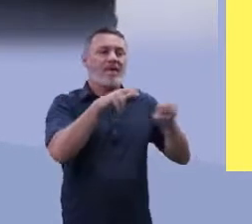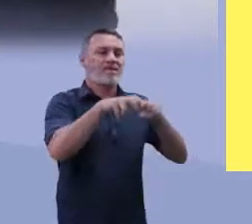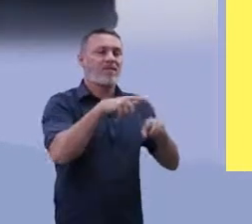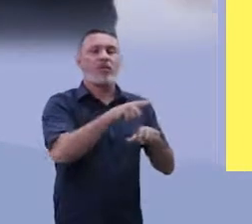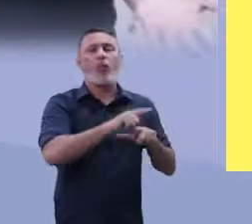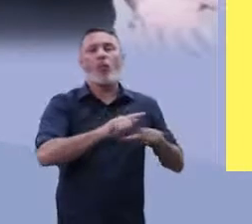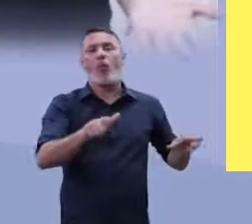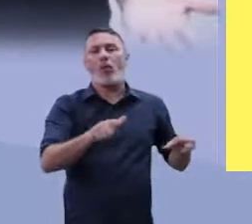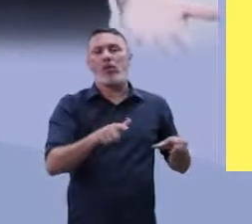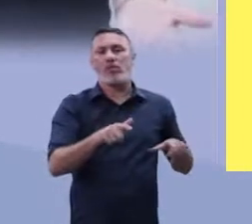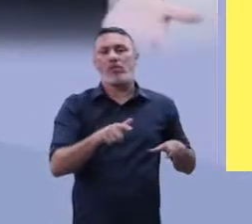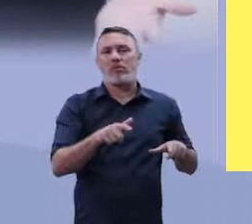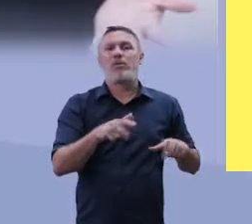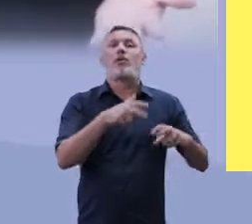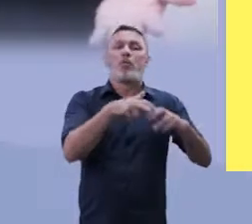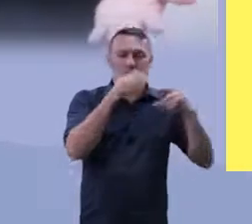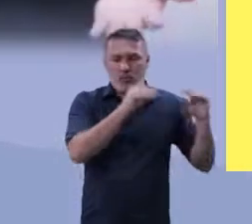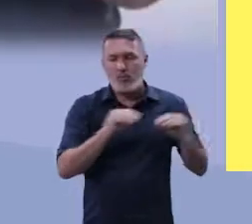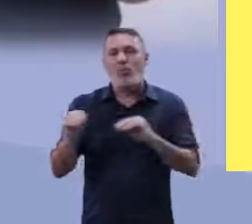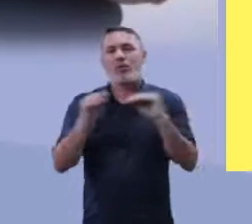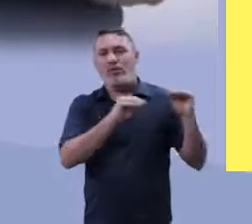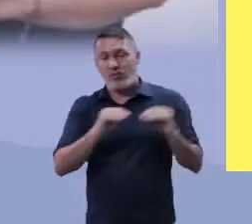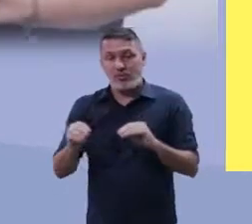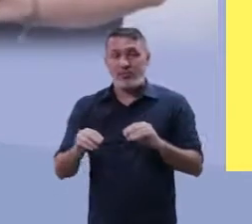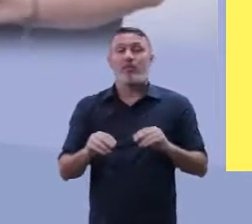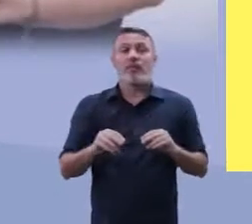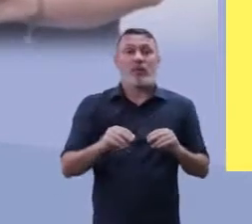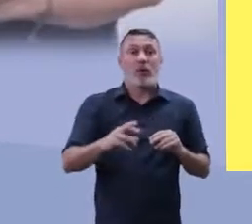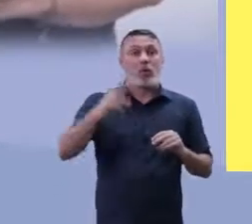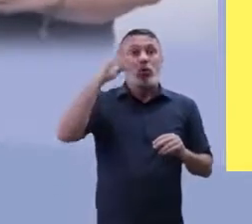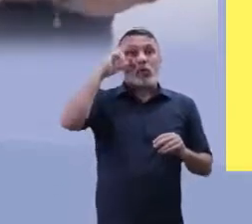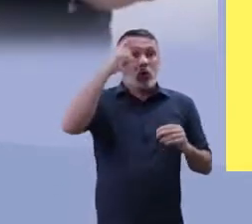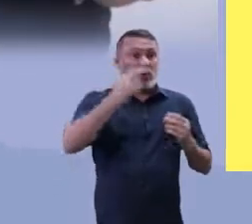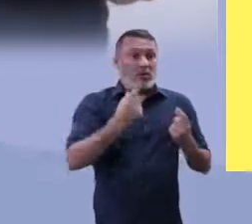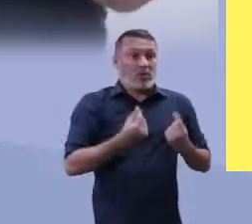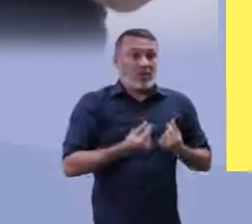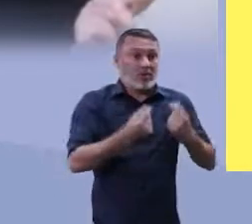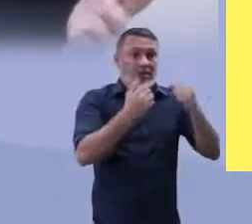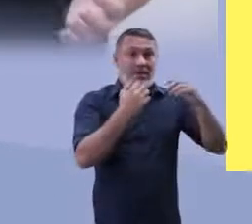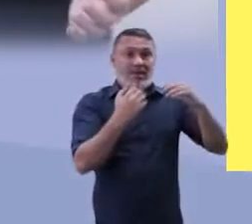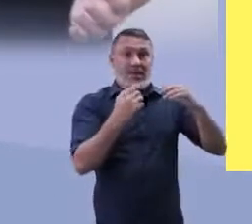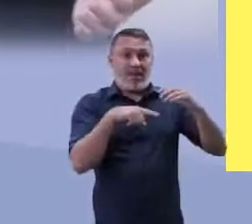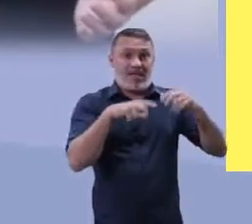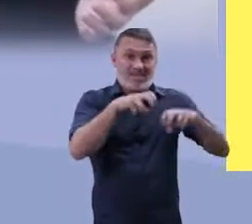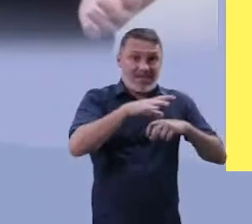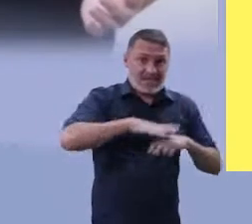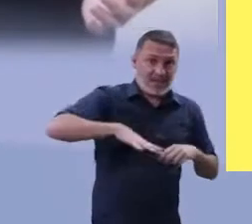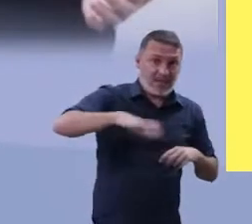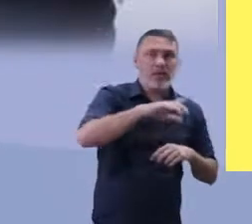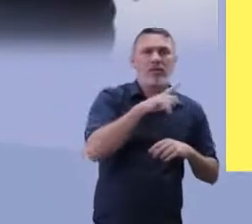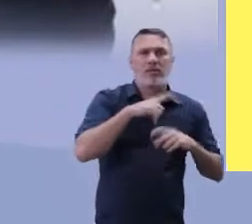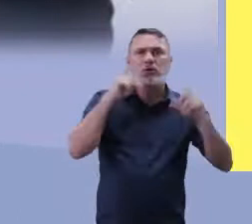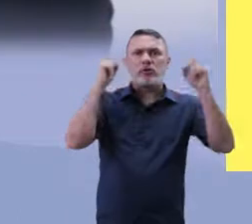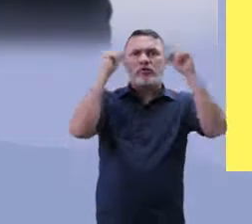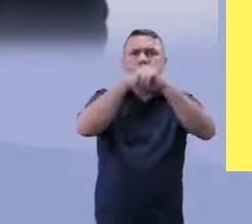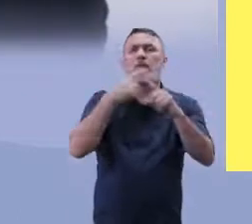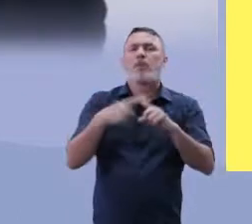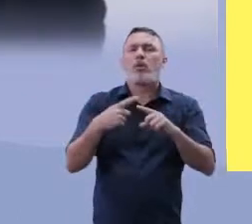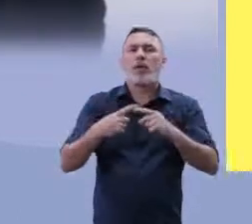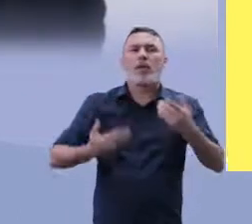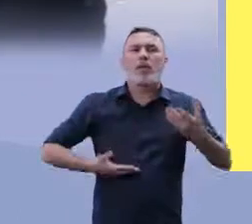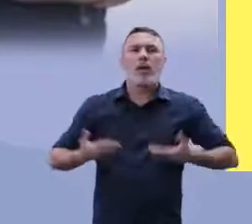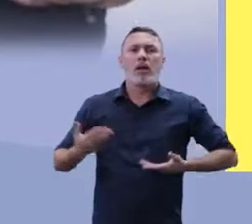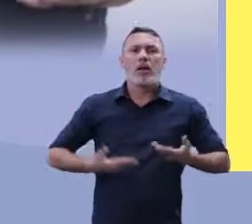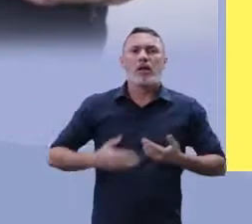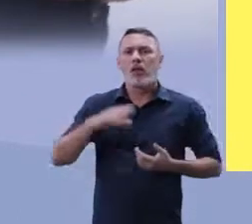buscavam libertação. Os grandes latifundiários passaram a ter dificuldades, porque as pessoas migraram